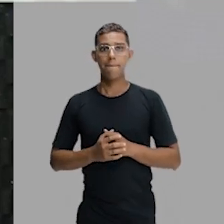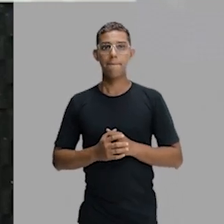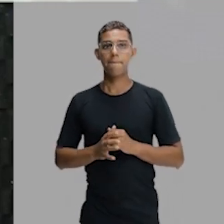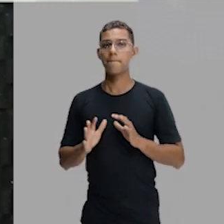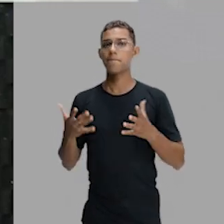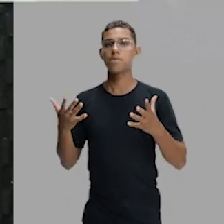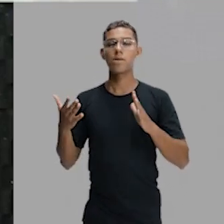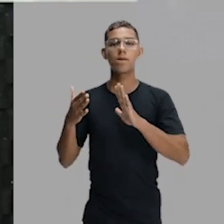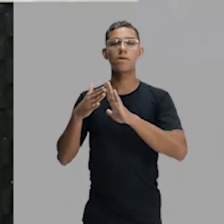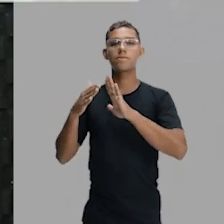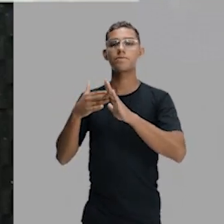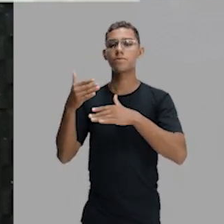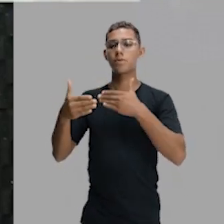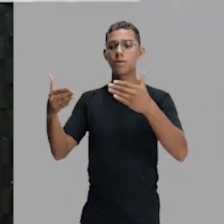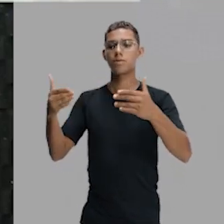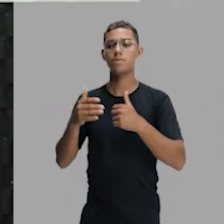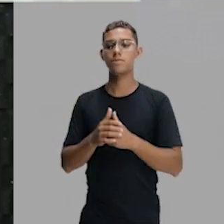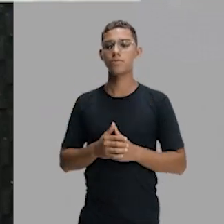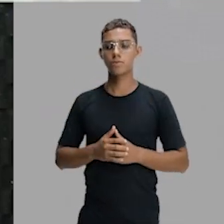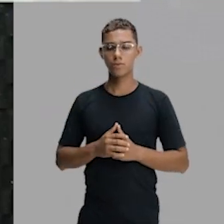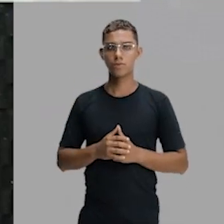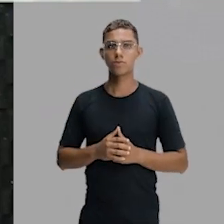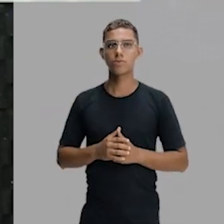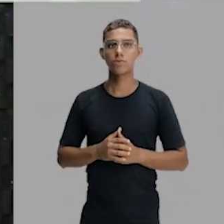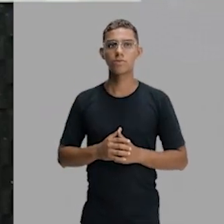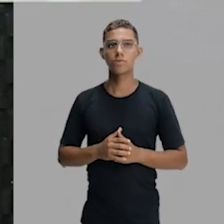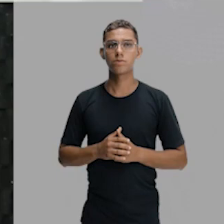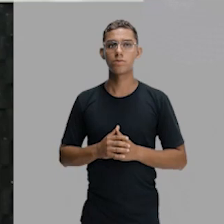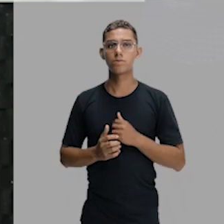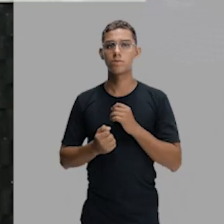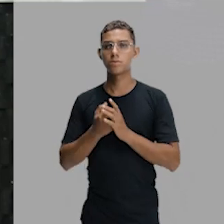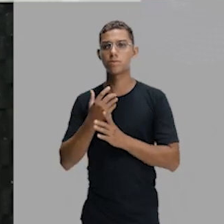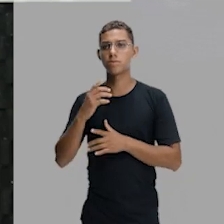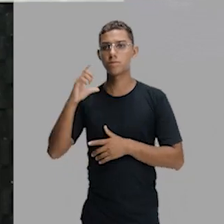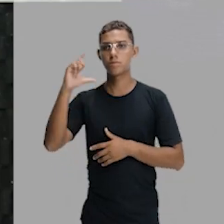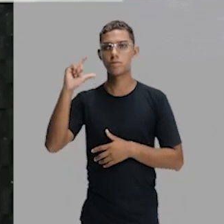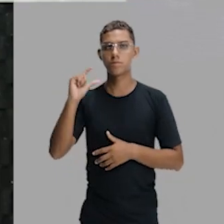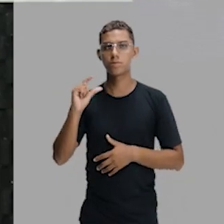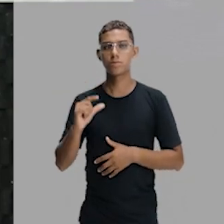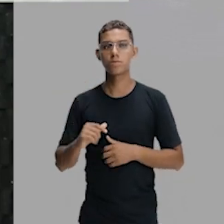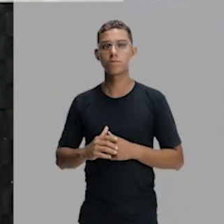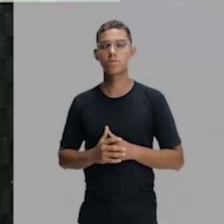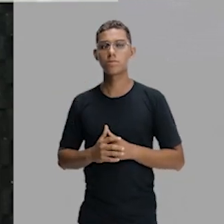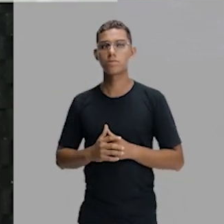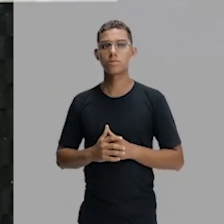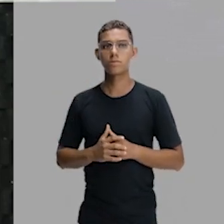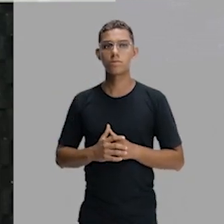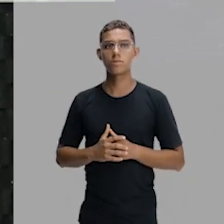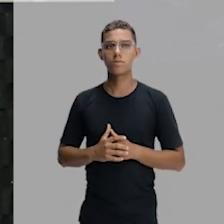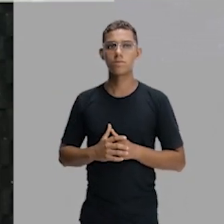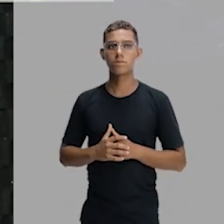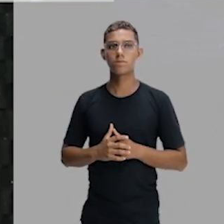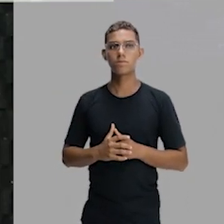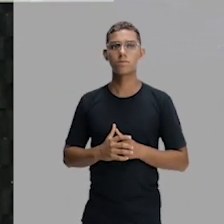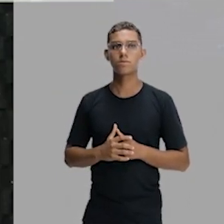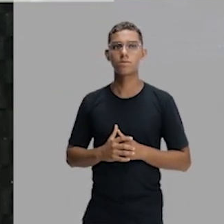Qual é a proporção aqui de indivíduos que produzem plantas baixas? Aqui eu sei que